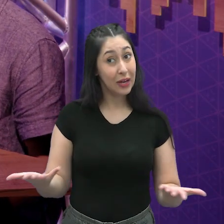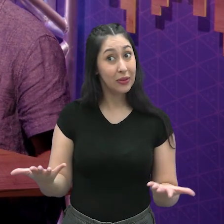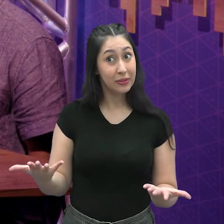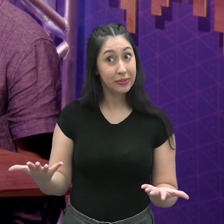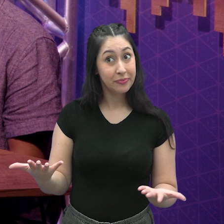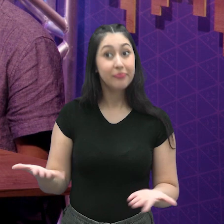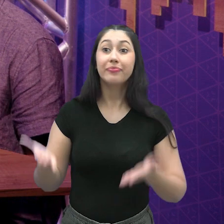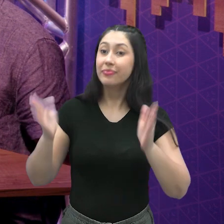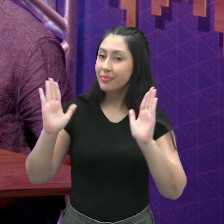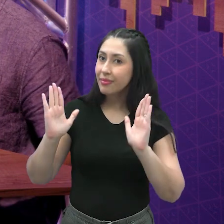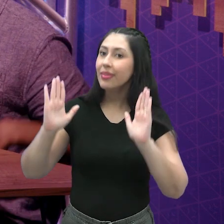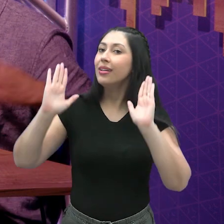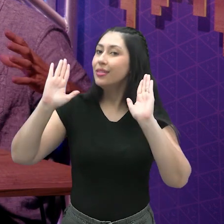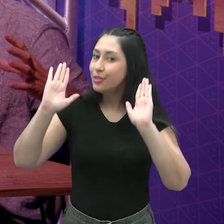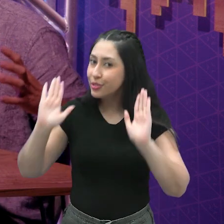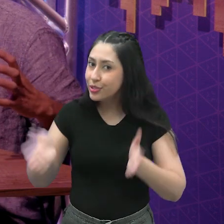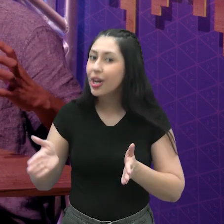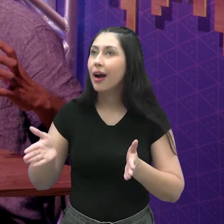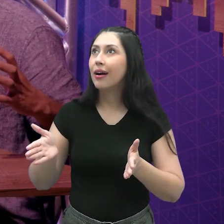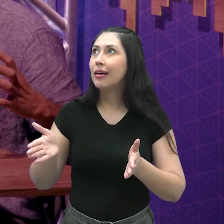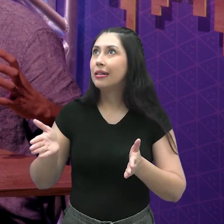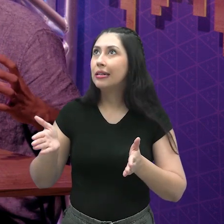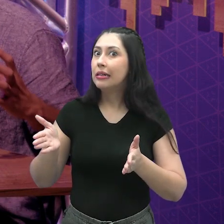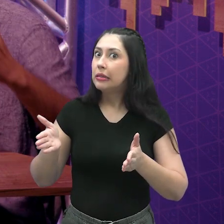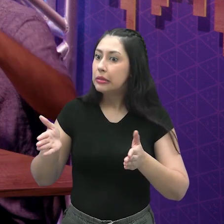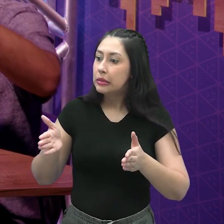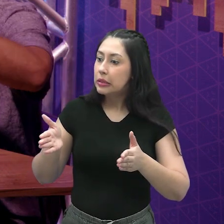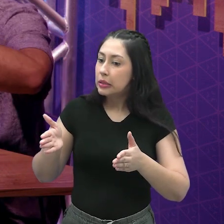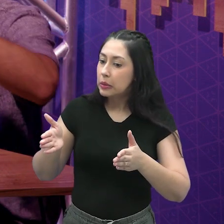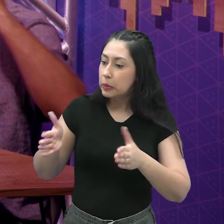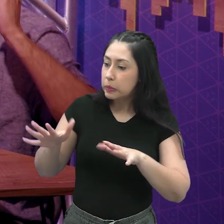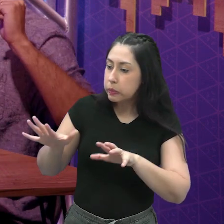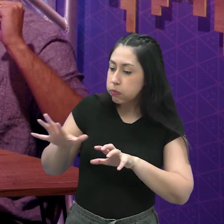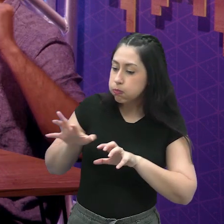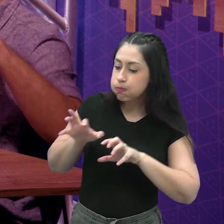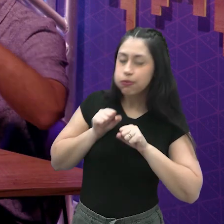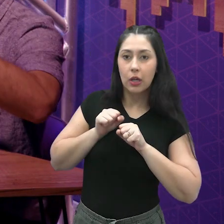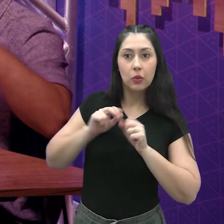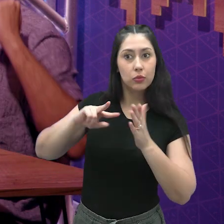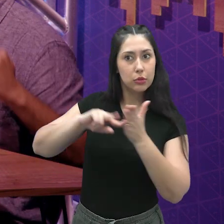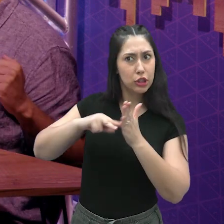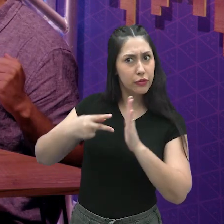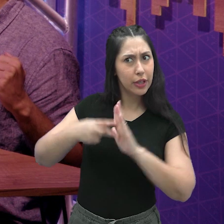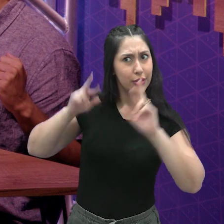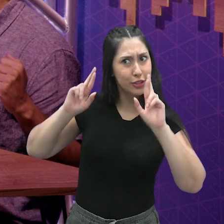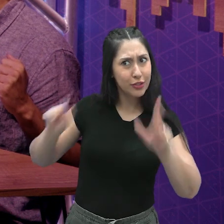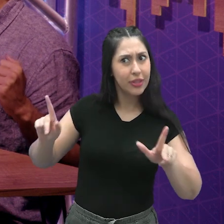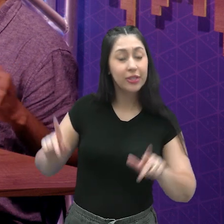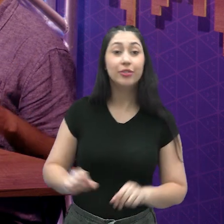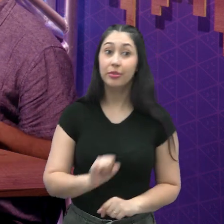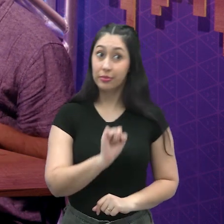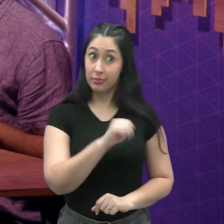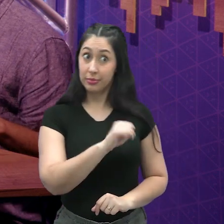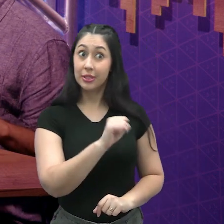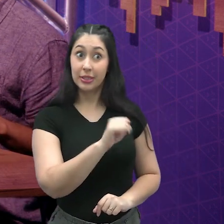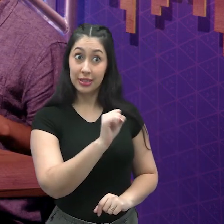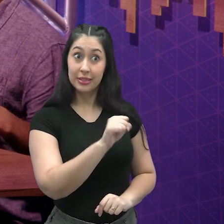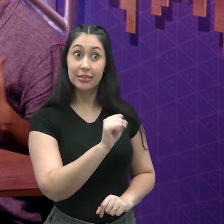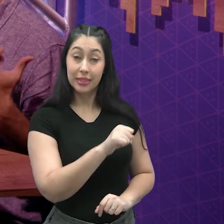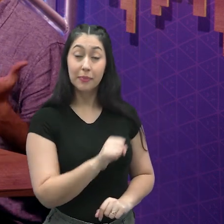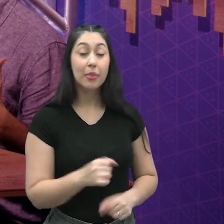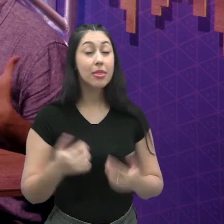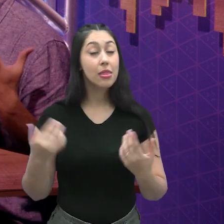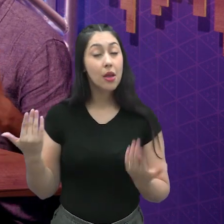já chega aí, já vai incorporando ao sertanejo um significado a mais. Isso, exatamente. E